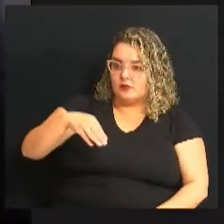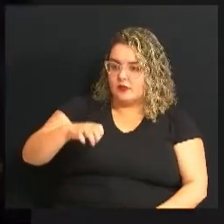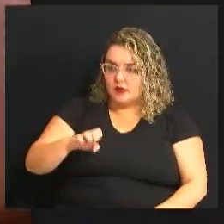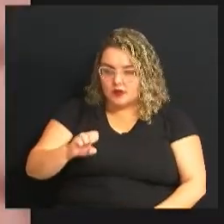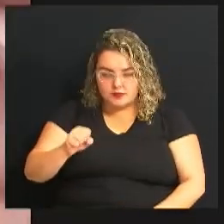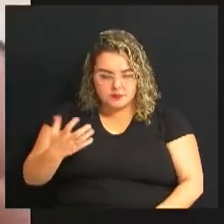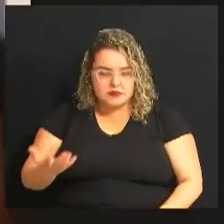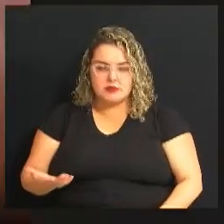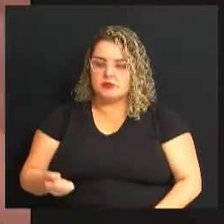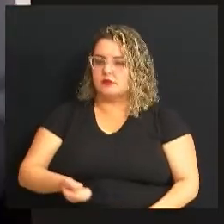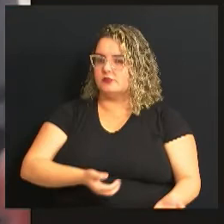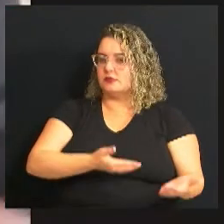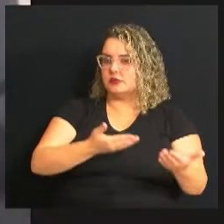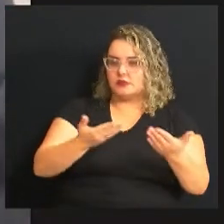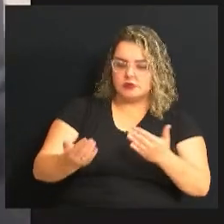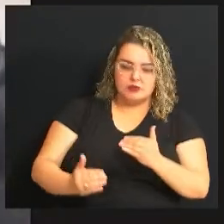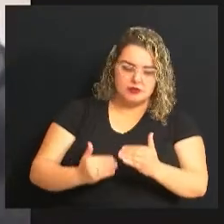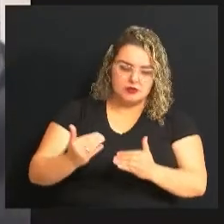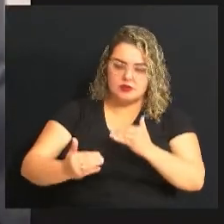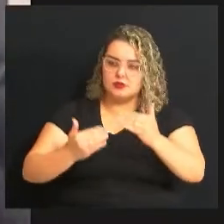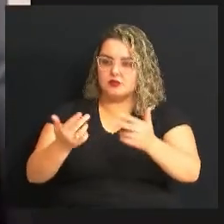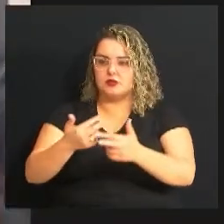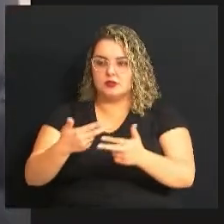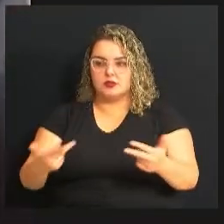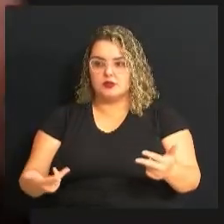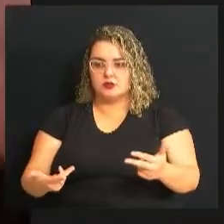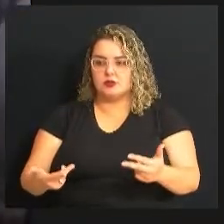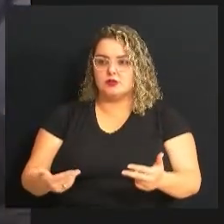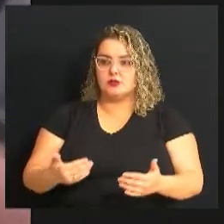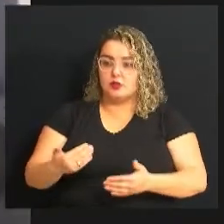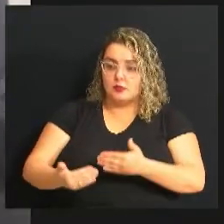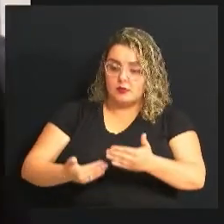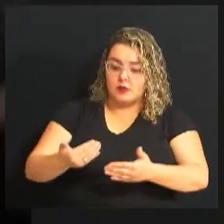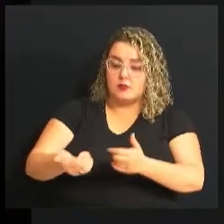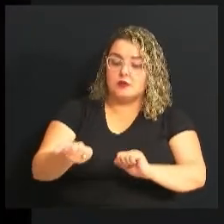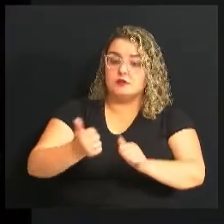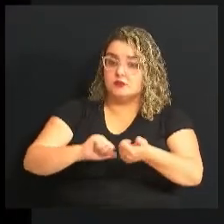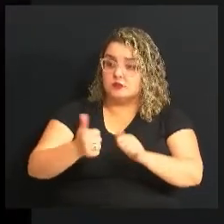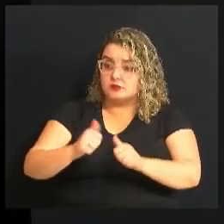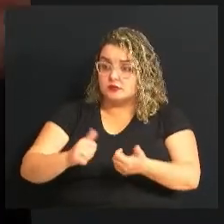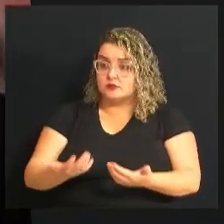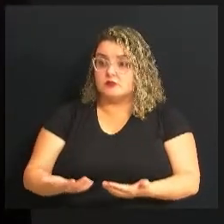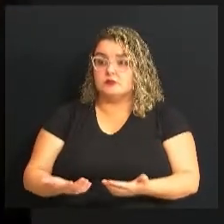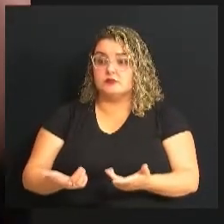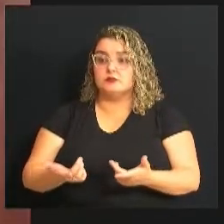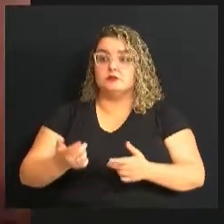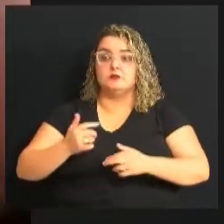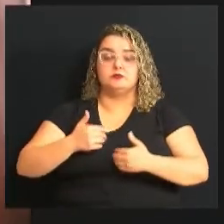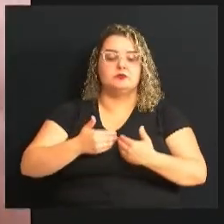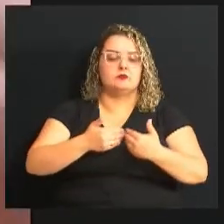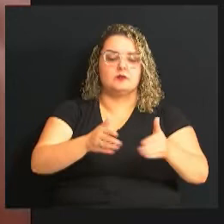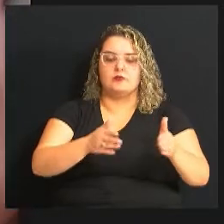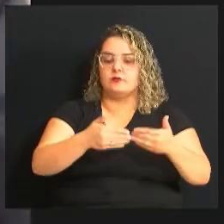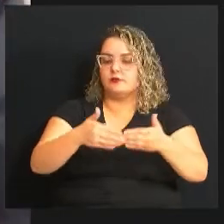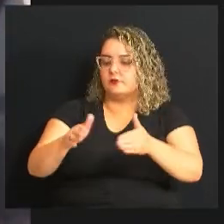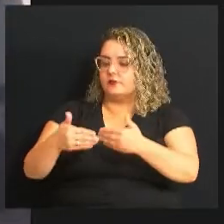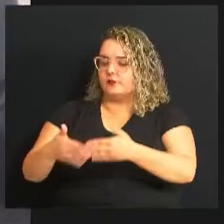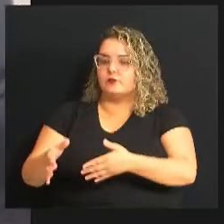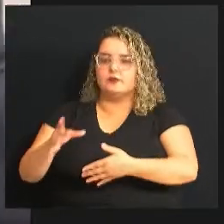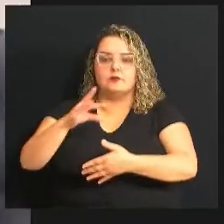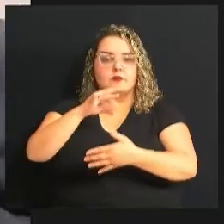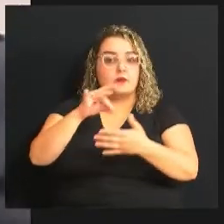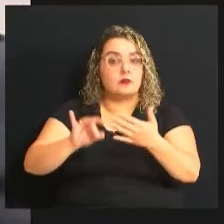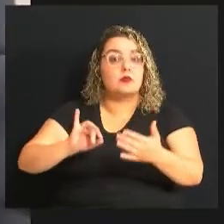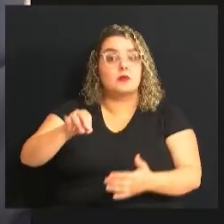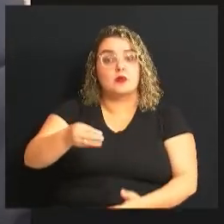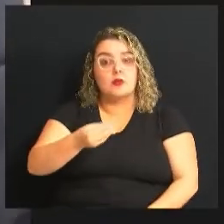que apresentou e desenvolveu alguma coisa ligada ao processo de avaliação, enfim, nós abrimos todas estas oportunidades